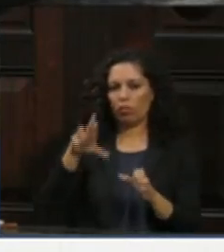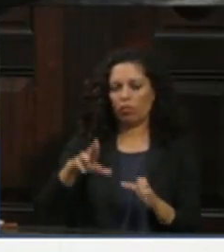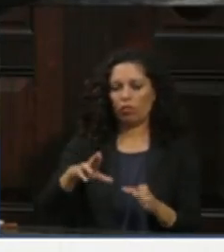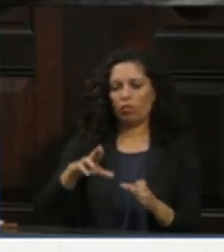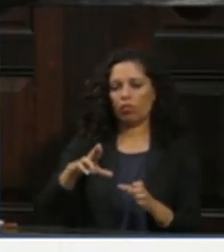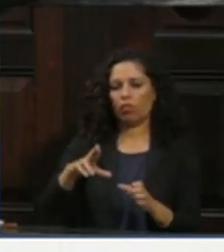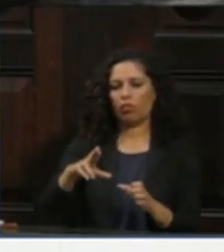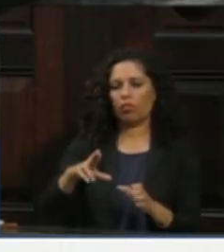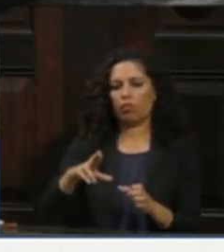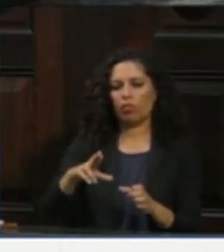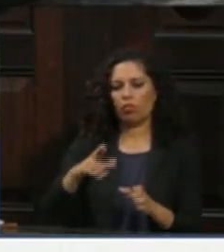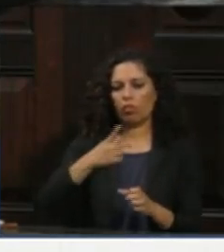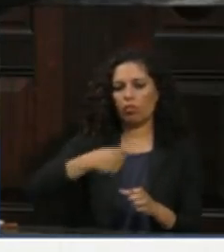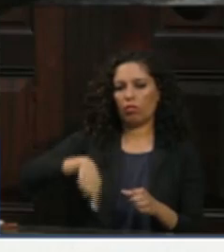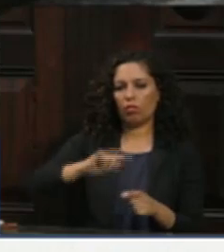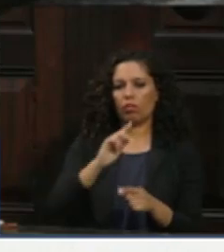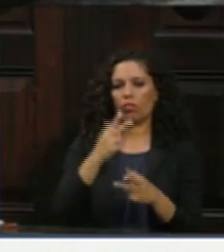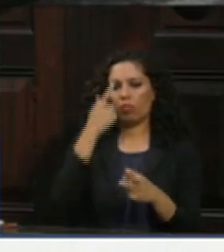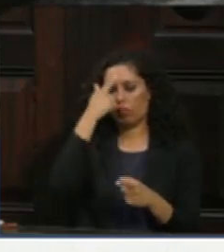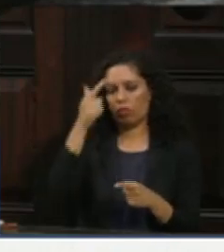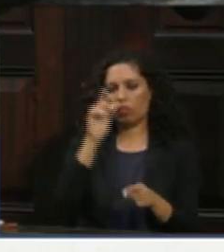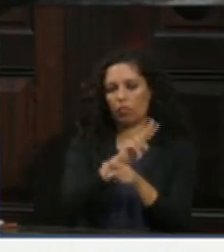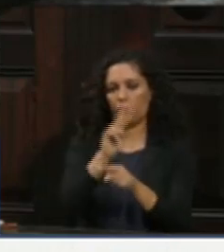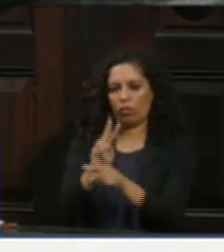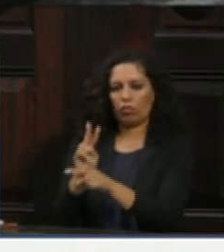Deputado Dr. Julianelli.